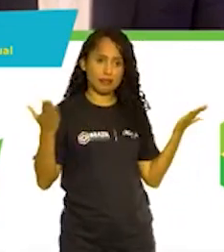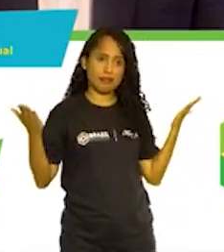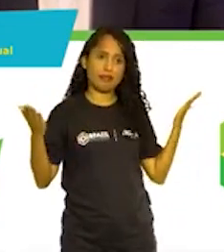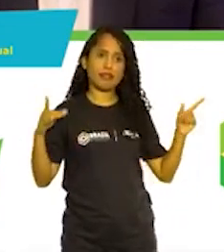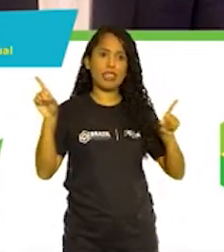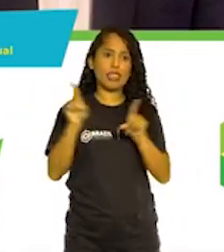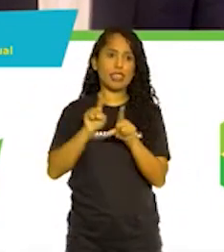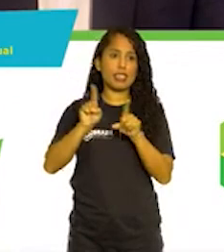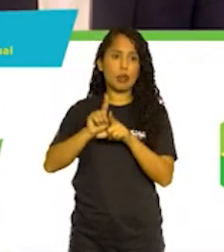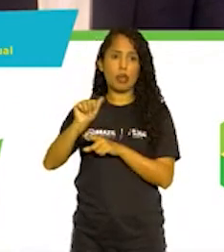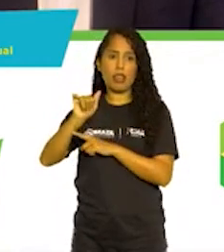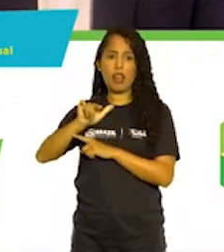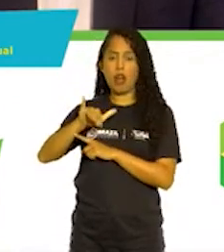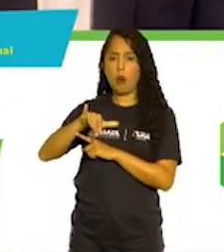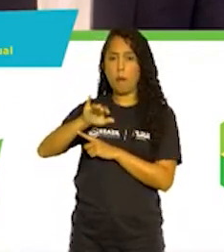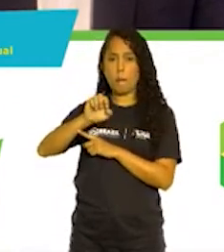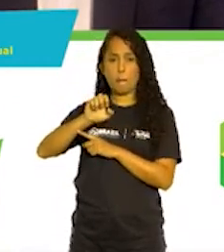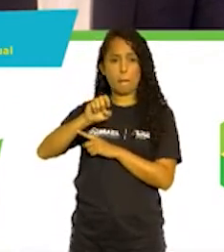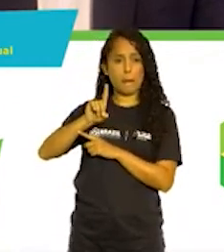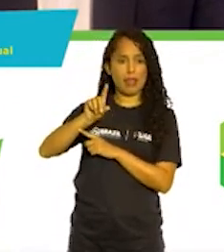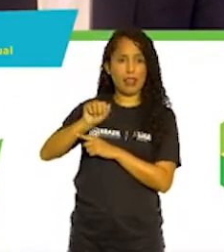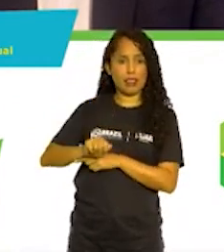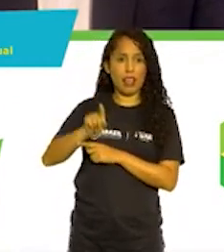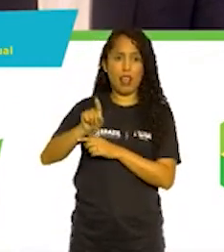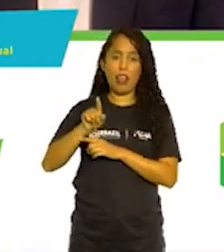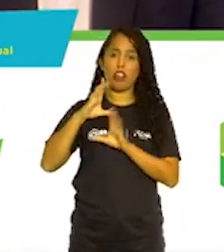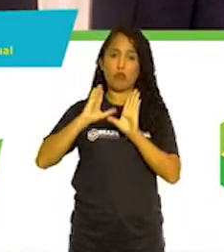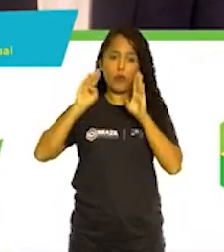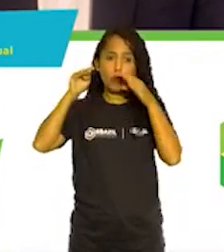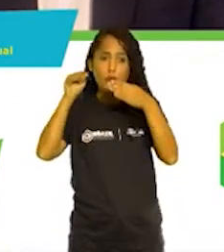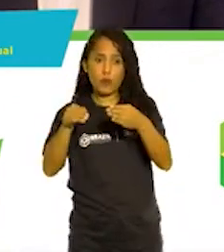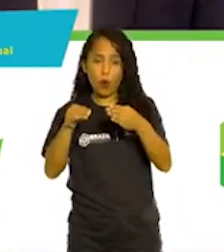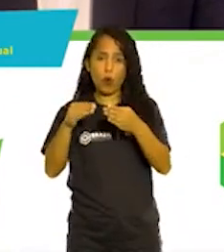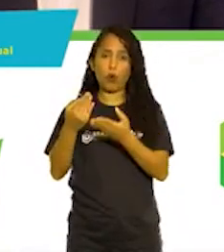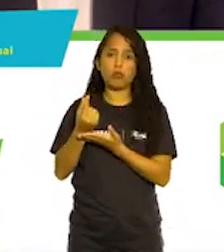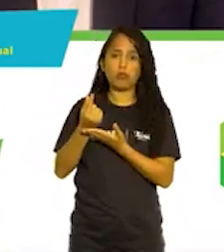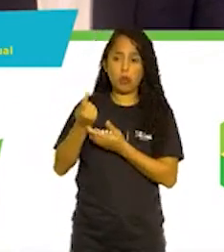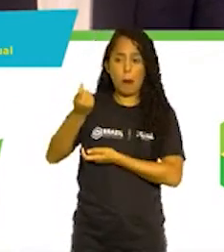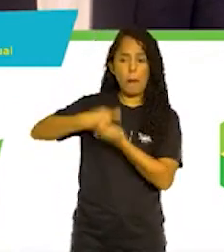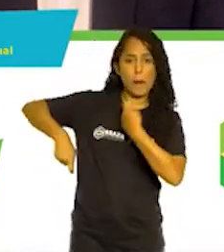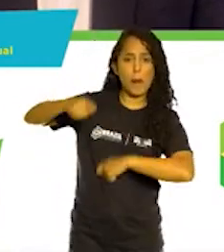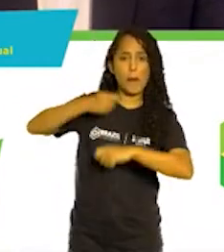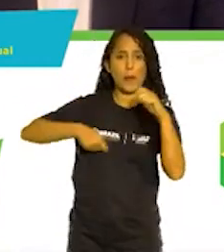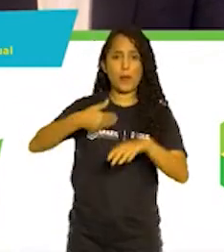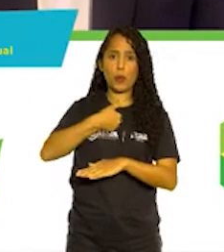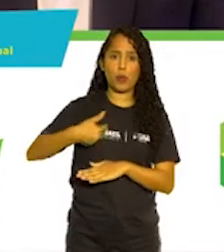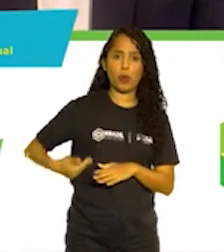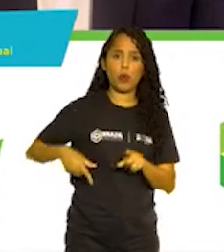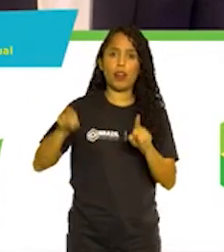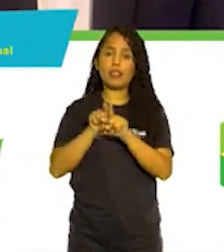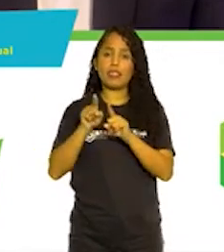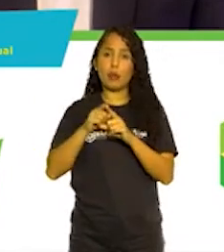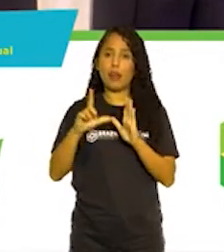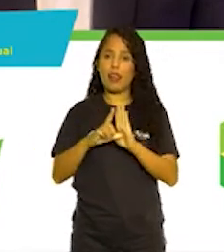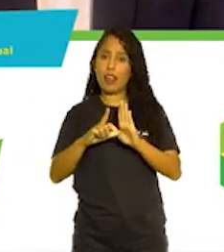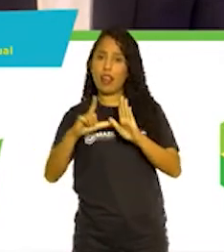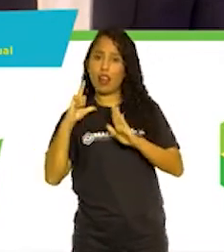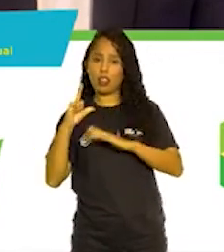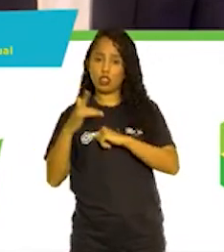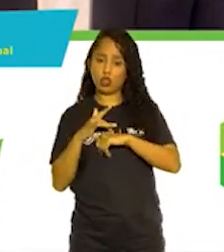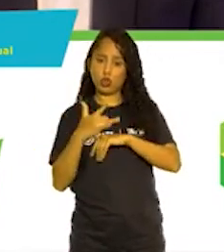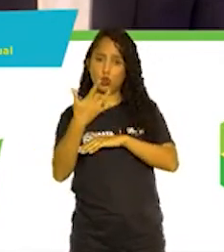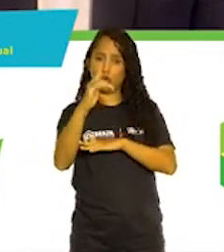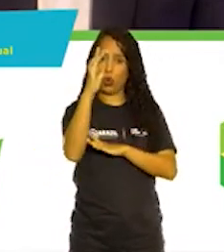em finanças públicas e que foi ex-secretário, que foi secretário do Tesouro Nacional. O Ricardo Paes de Barros,